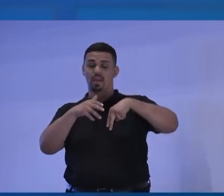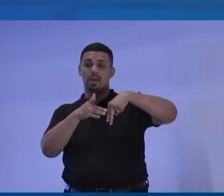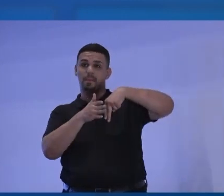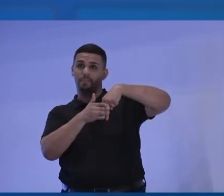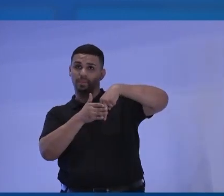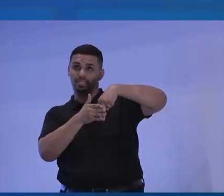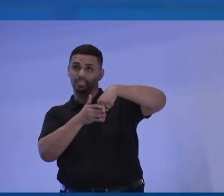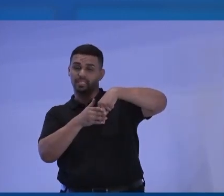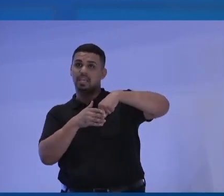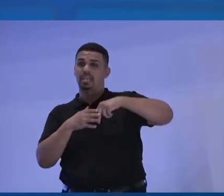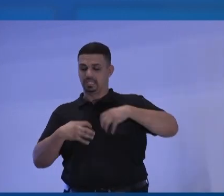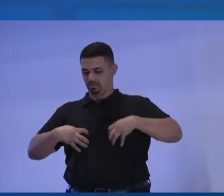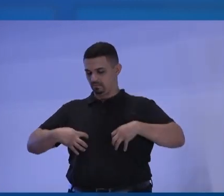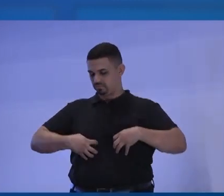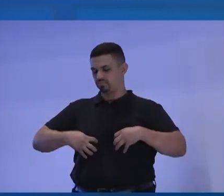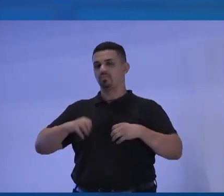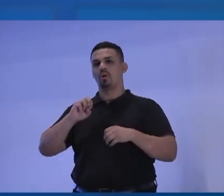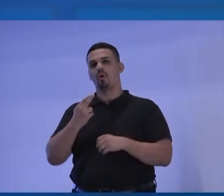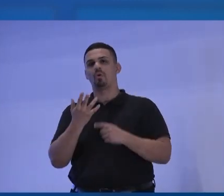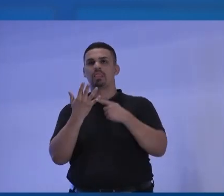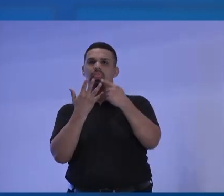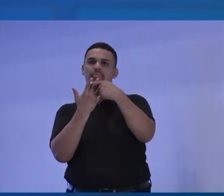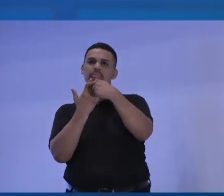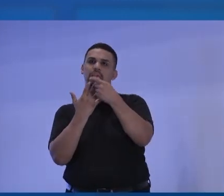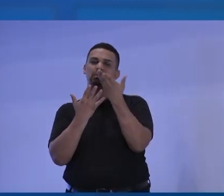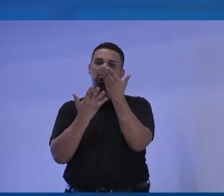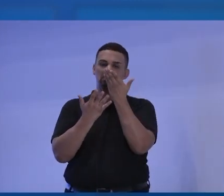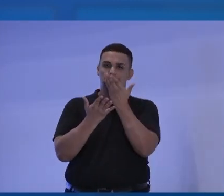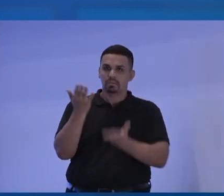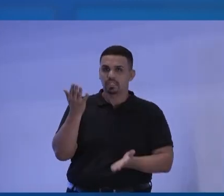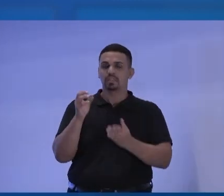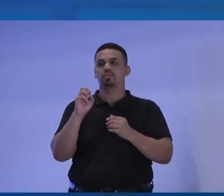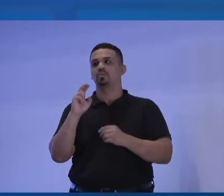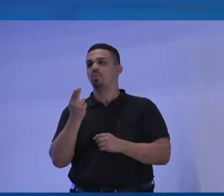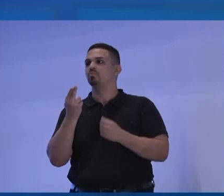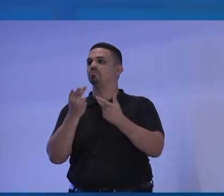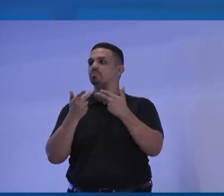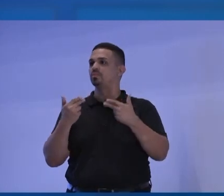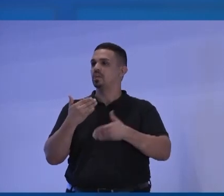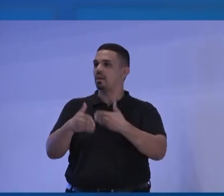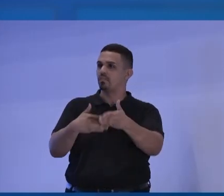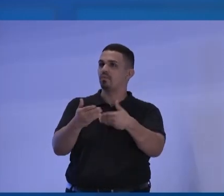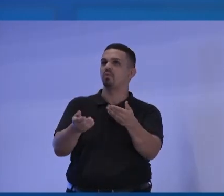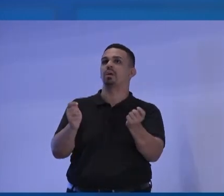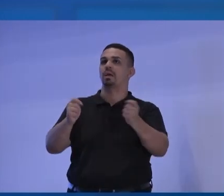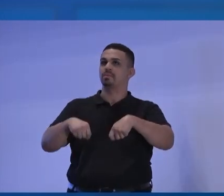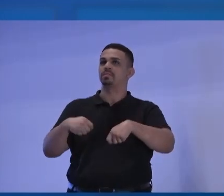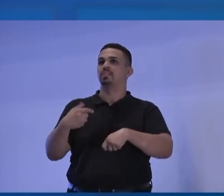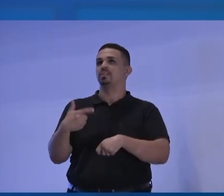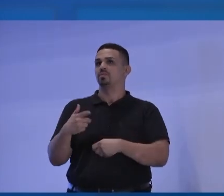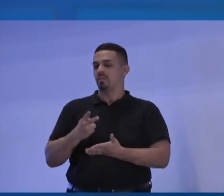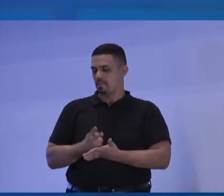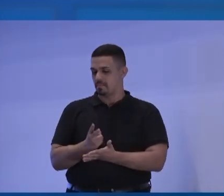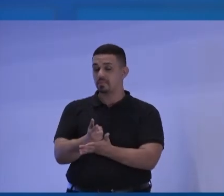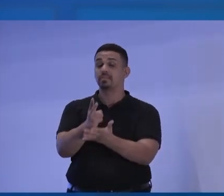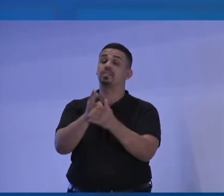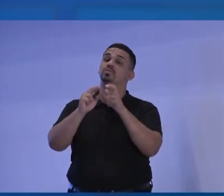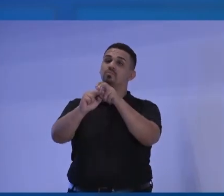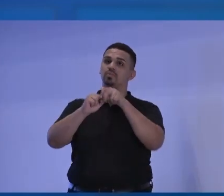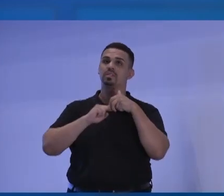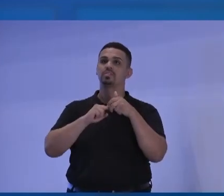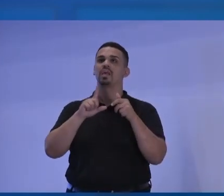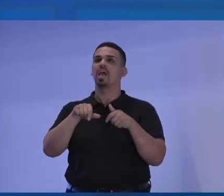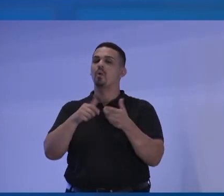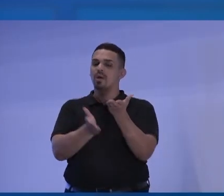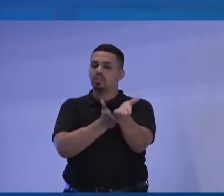perde os dedos, ele evolui com uma incapacidade permanente. E é uma doença curável, né? É uma doença que tem um